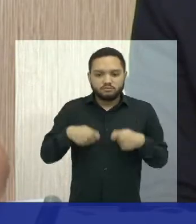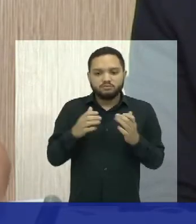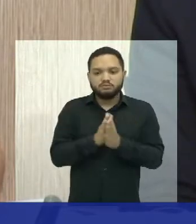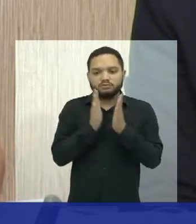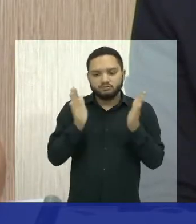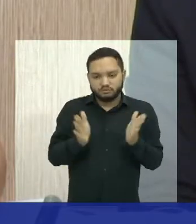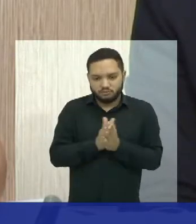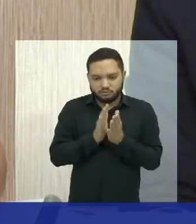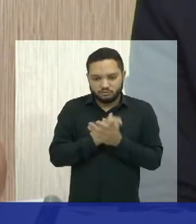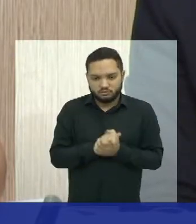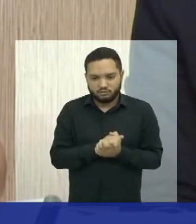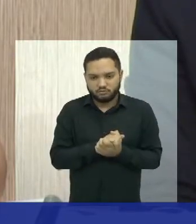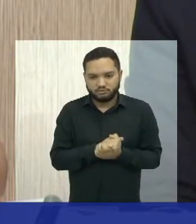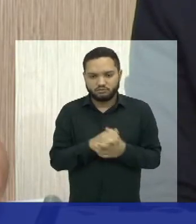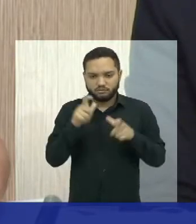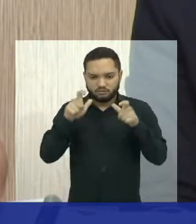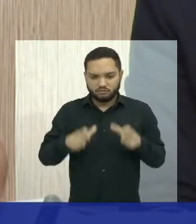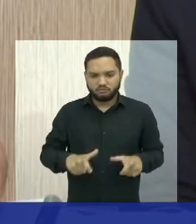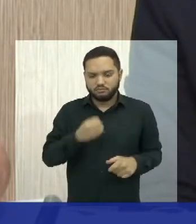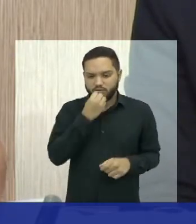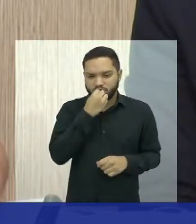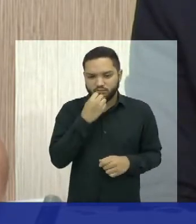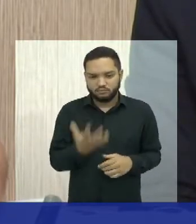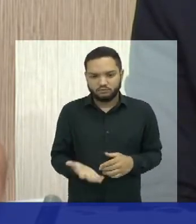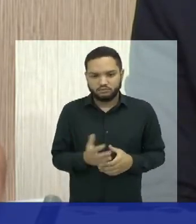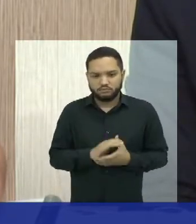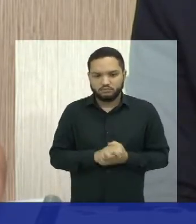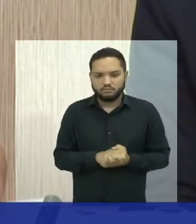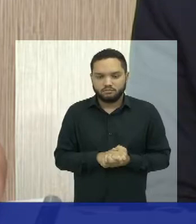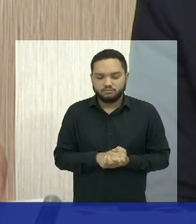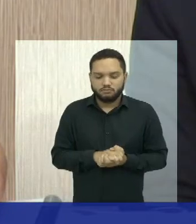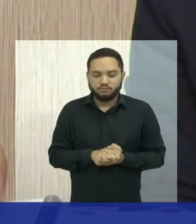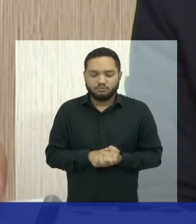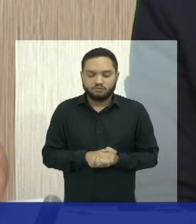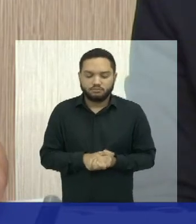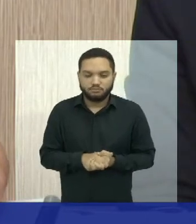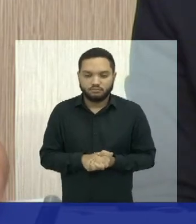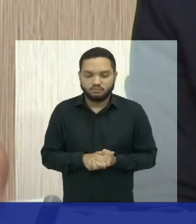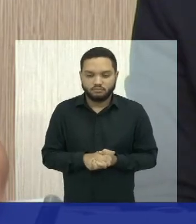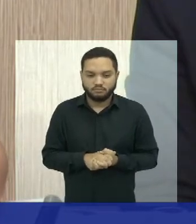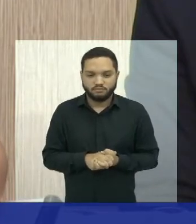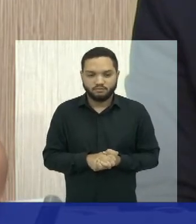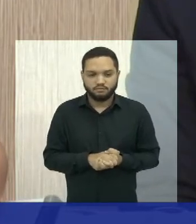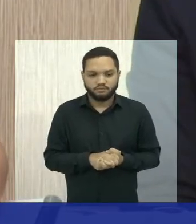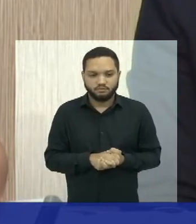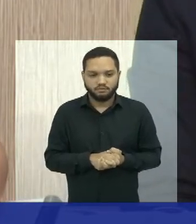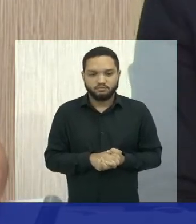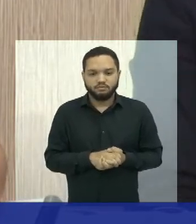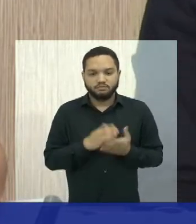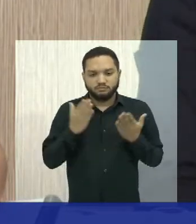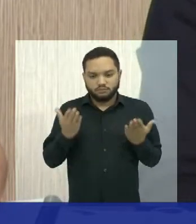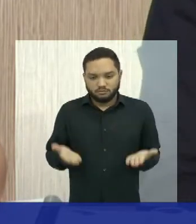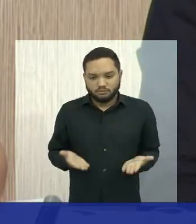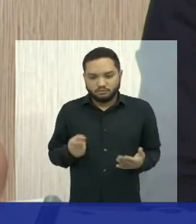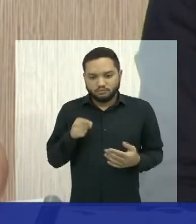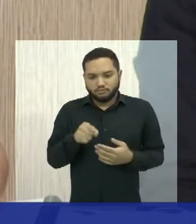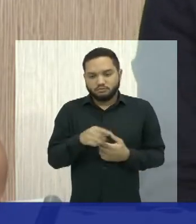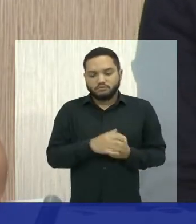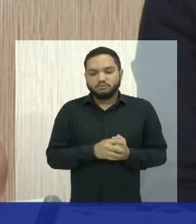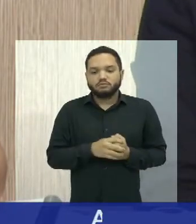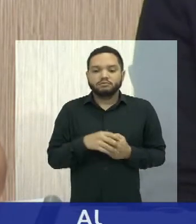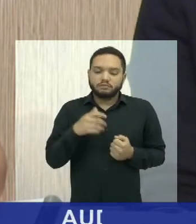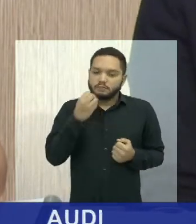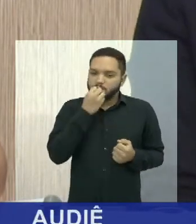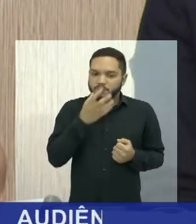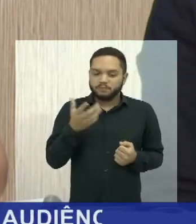muito bem localizado. Muito bem localizado. Então, isso foi uma